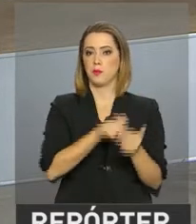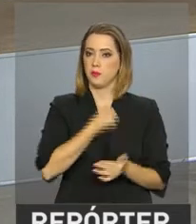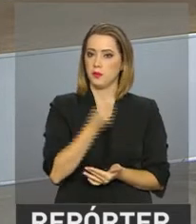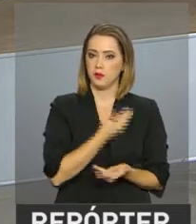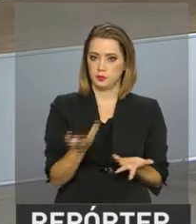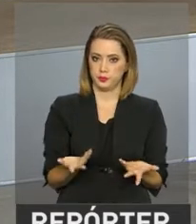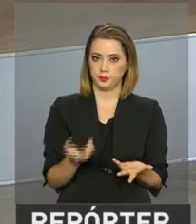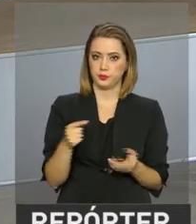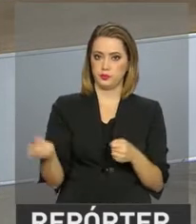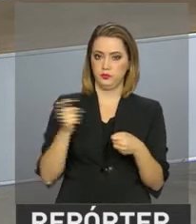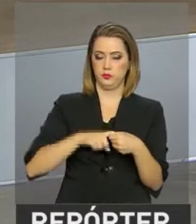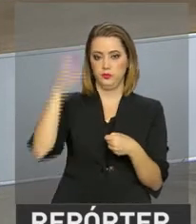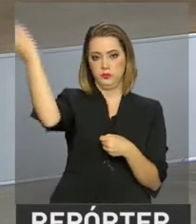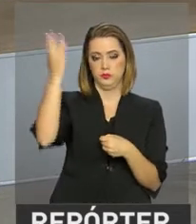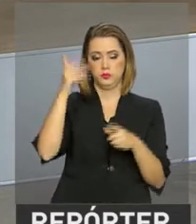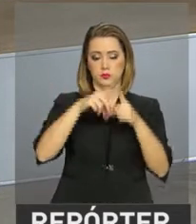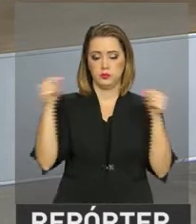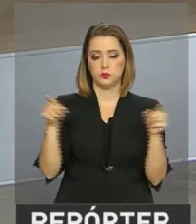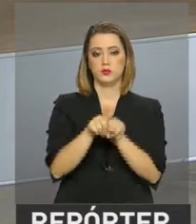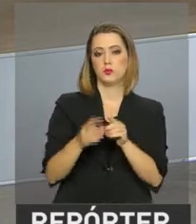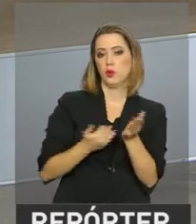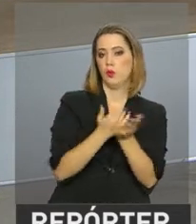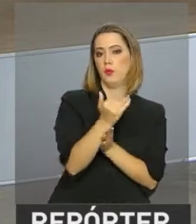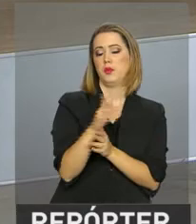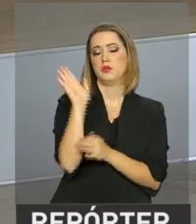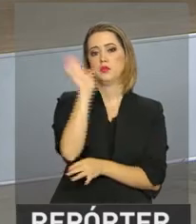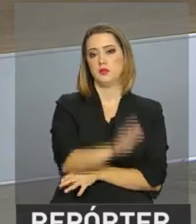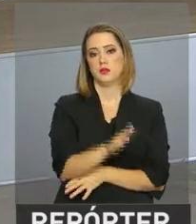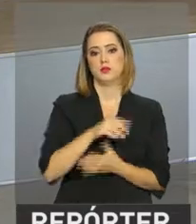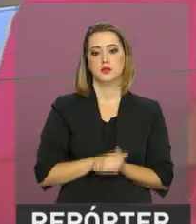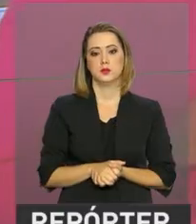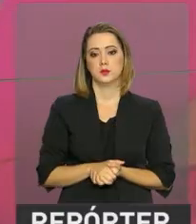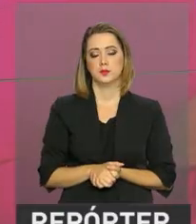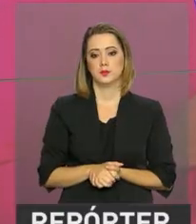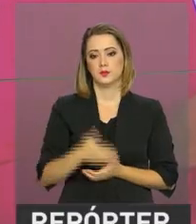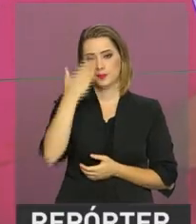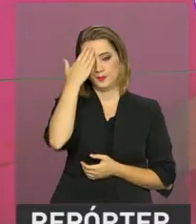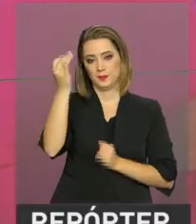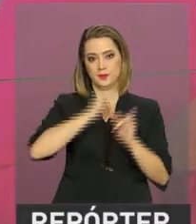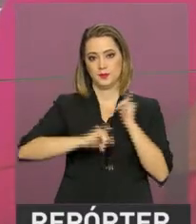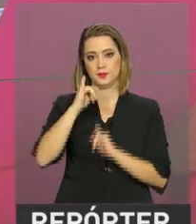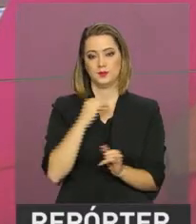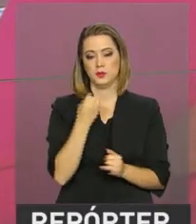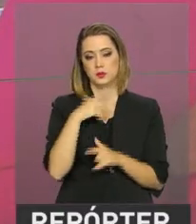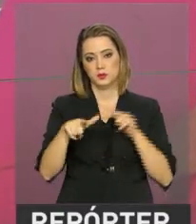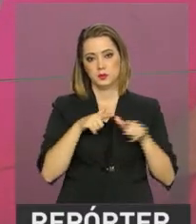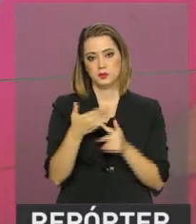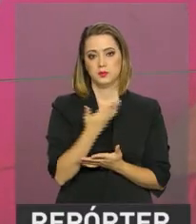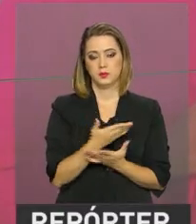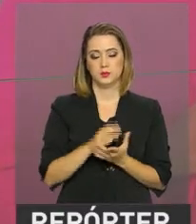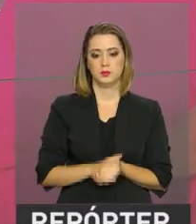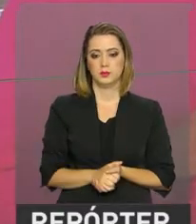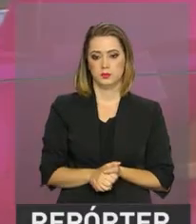retorno para brasília está previsto para o início da tarde zé luis mario obrigado pelas informações bom trabalho por